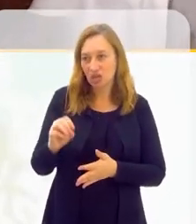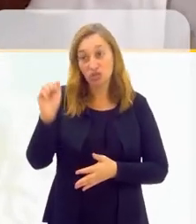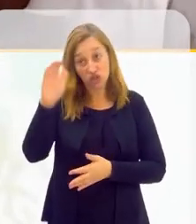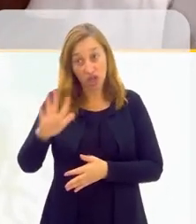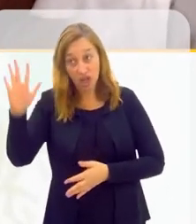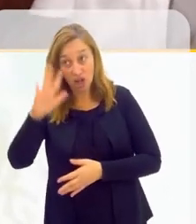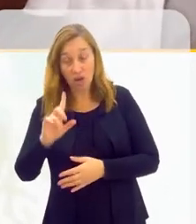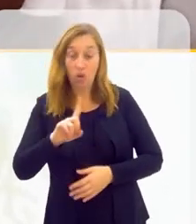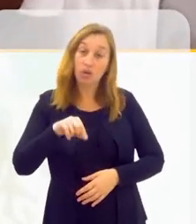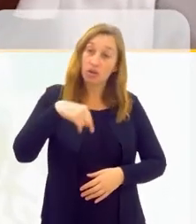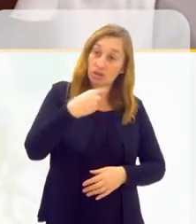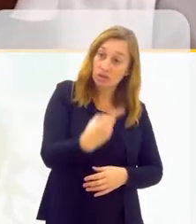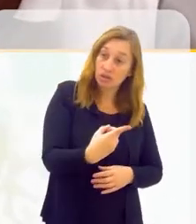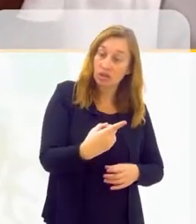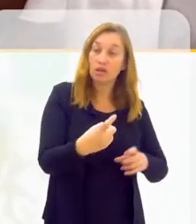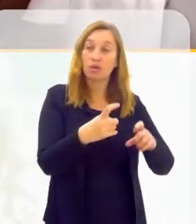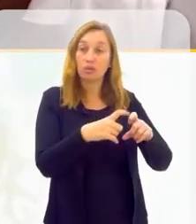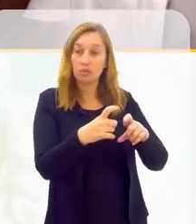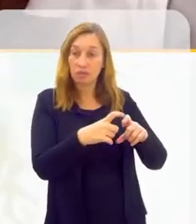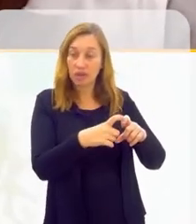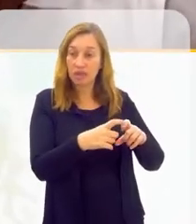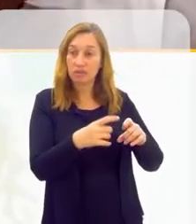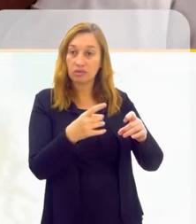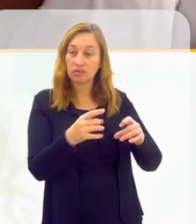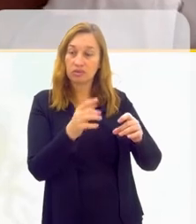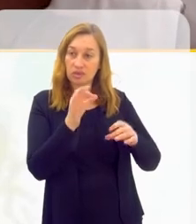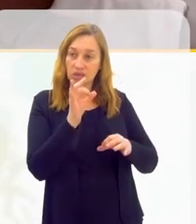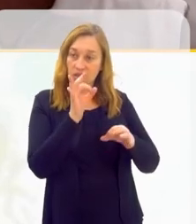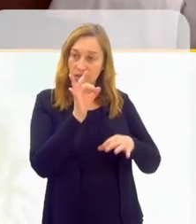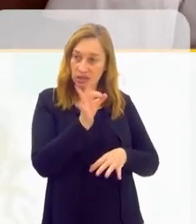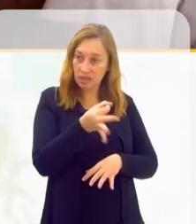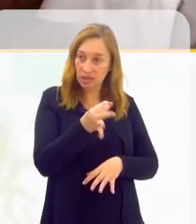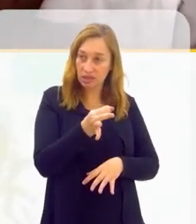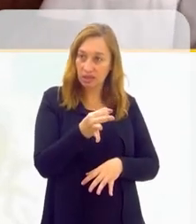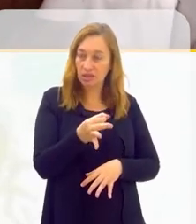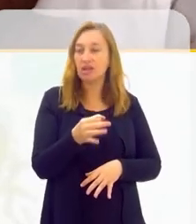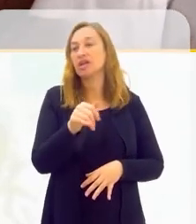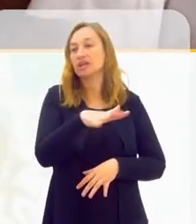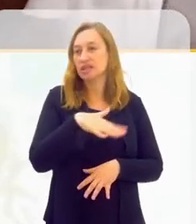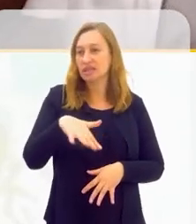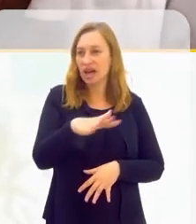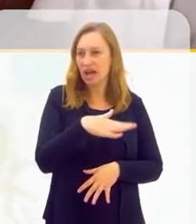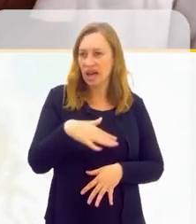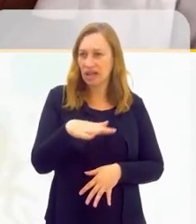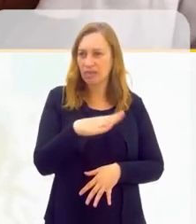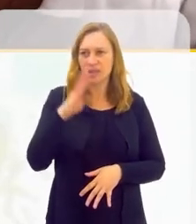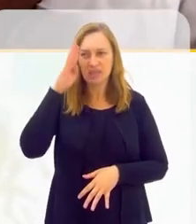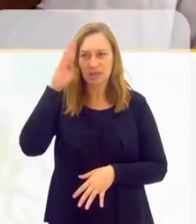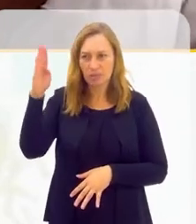geral, outras vezes temos que ir ao médico de especialidade. E quando nós vamos procurar um profissional da área de